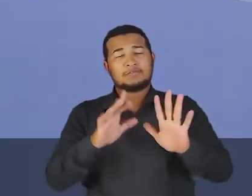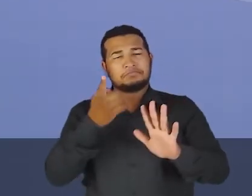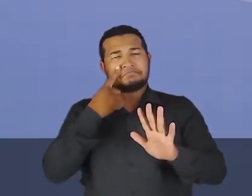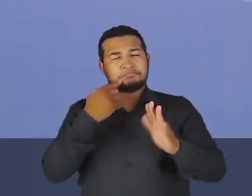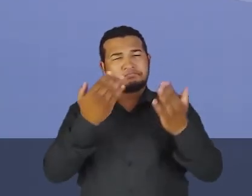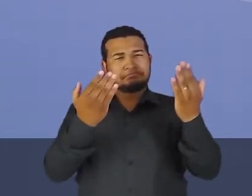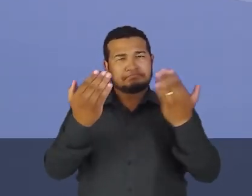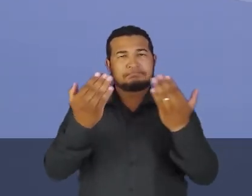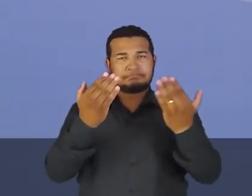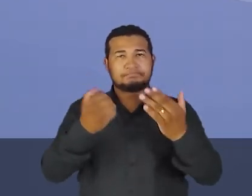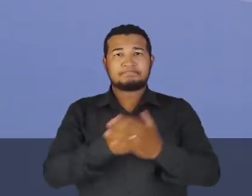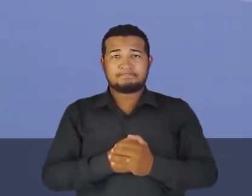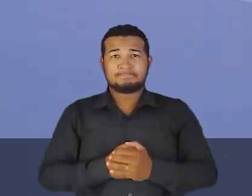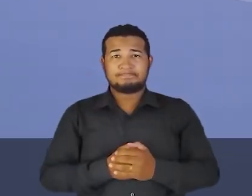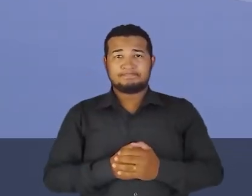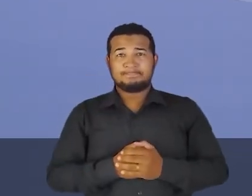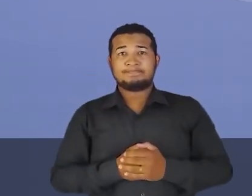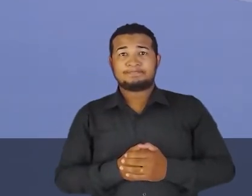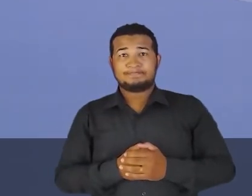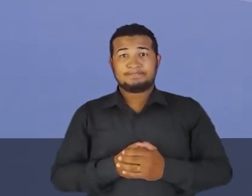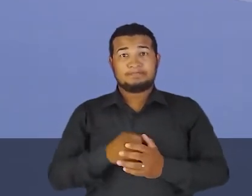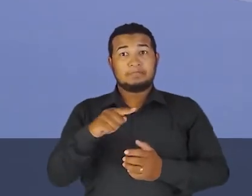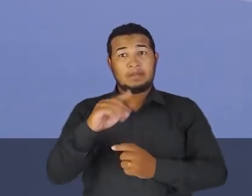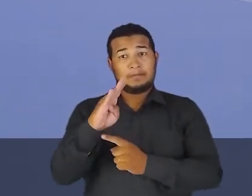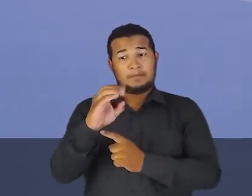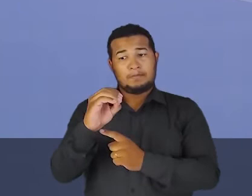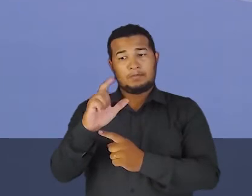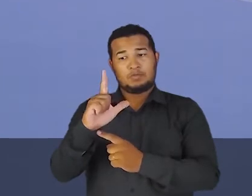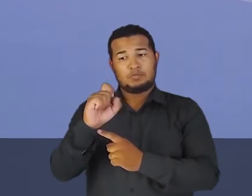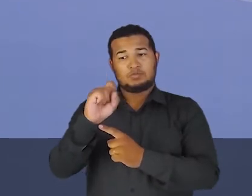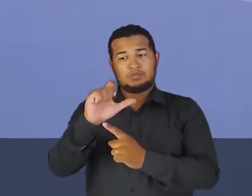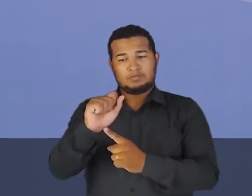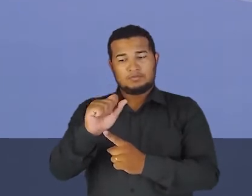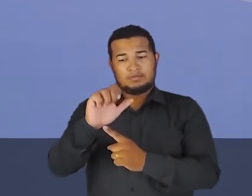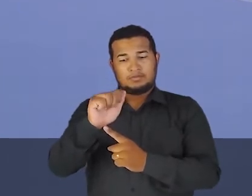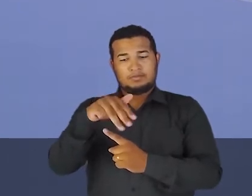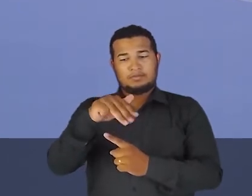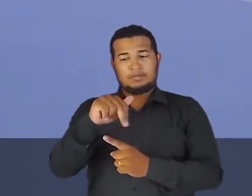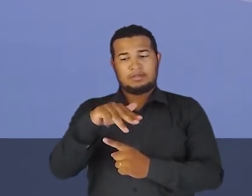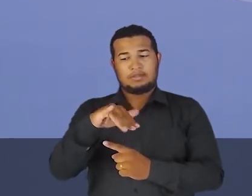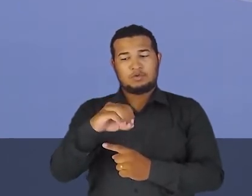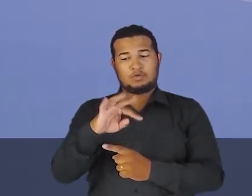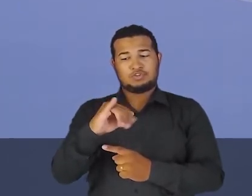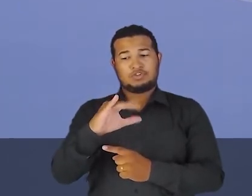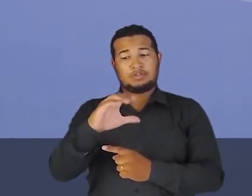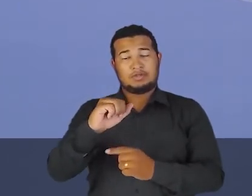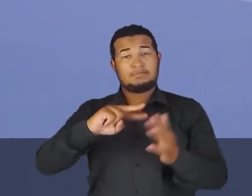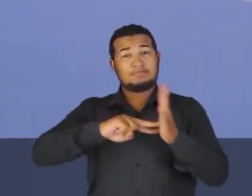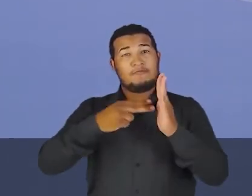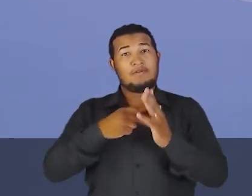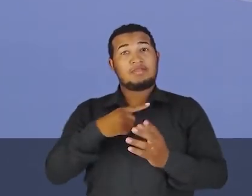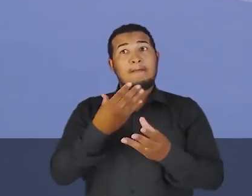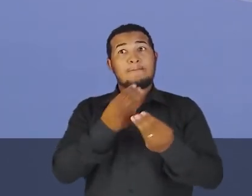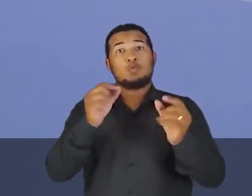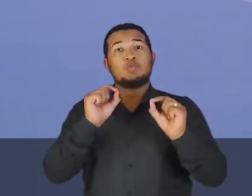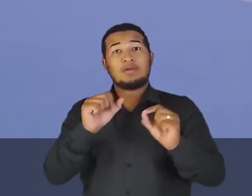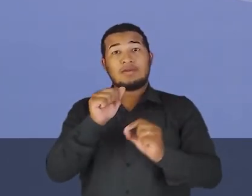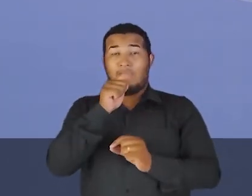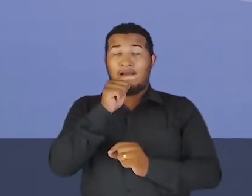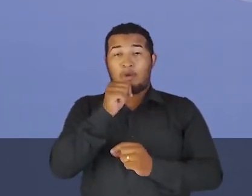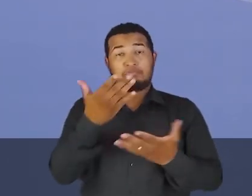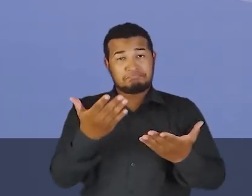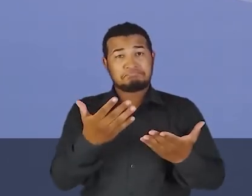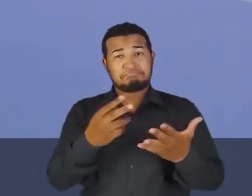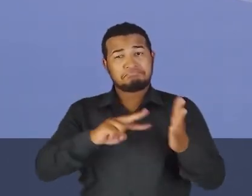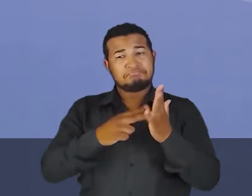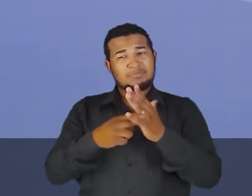daí agora. A bolsa amniótica, ou âmnio, é uma estrutura rica em água, ok? Então, essa estrutura